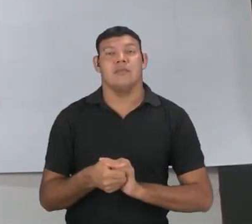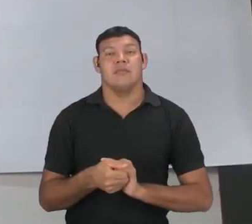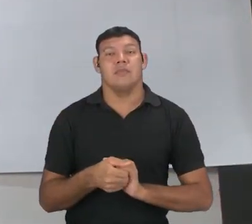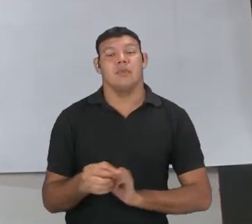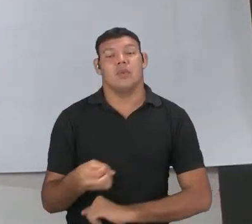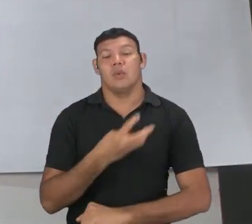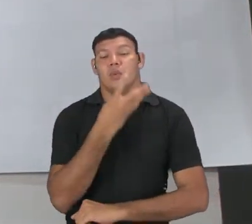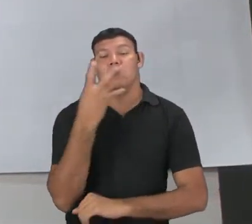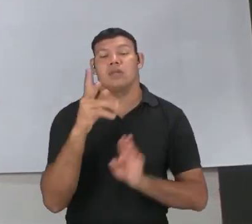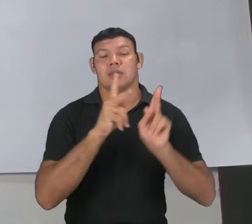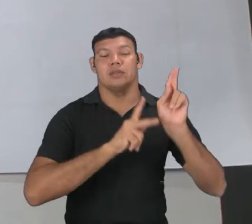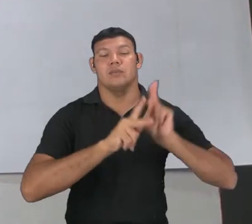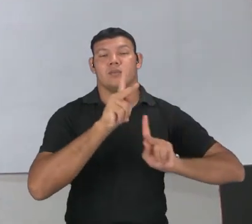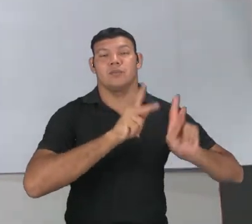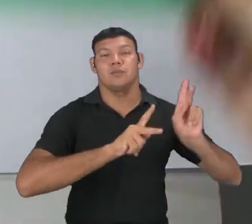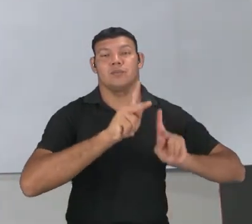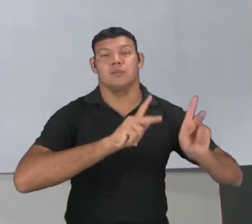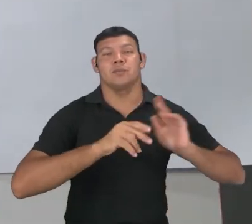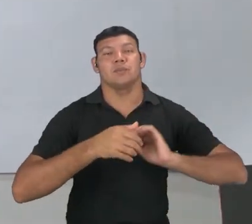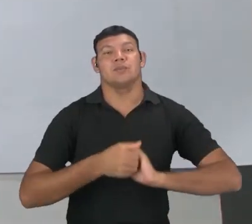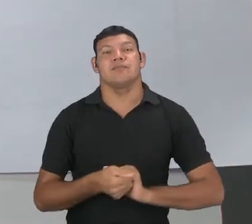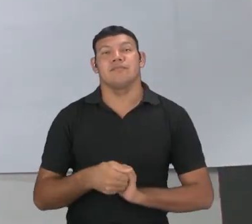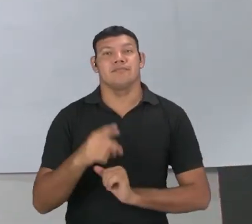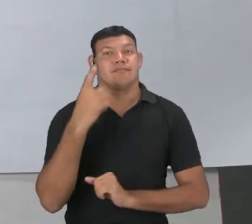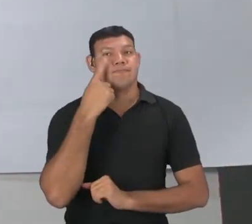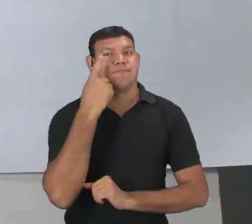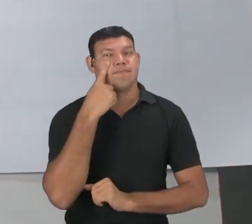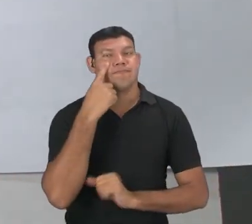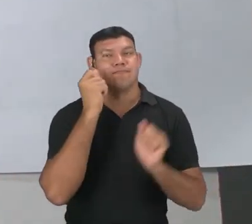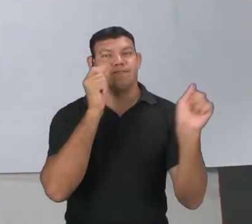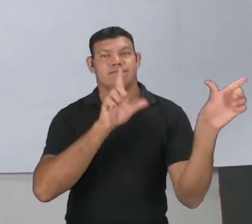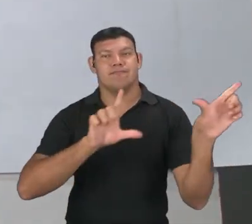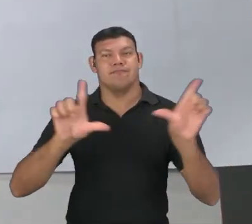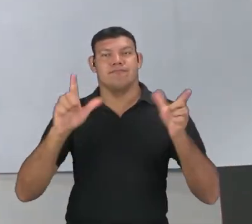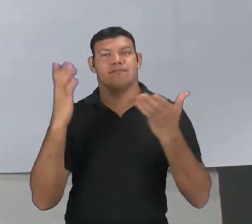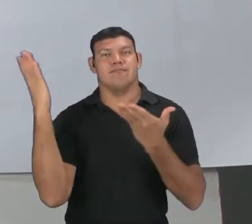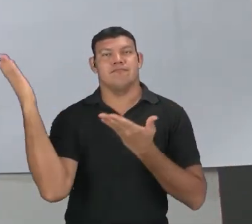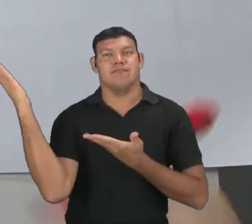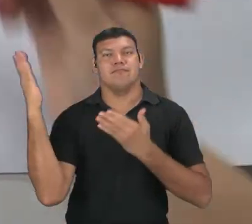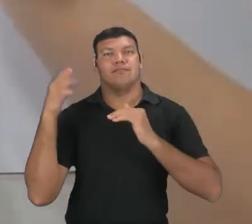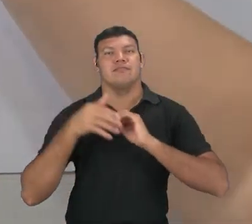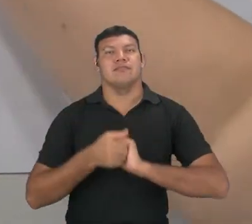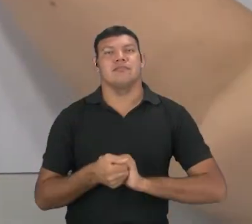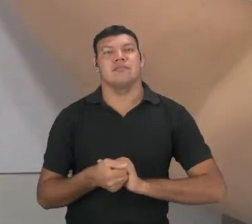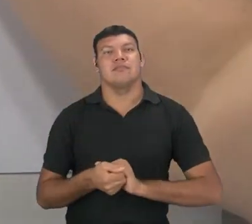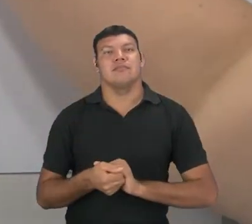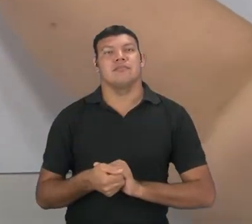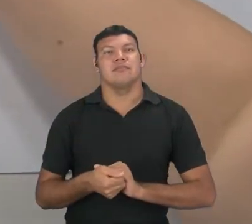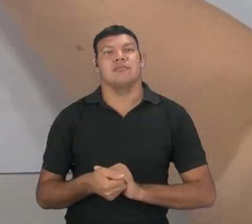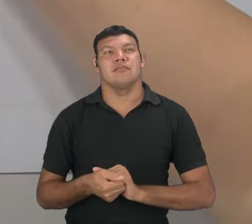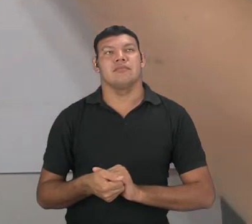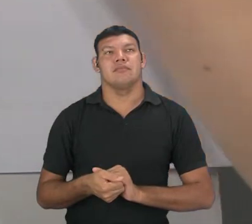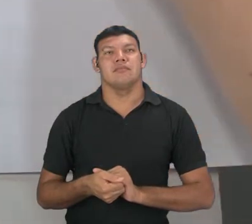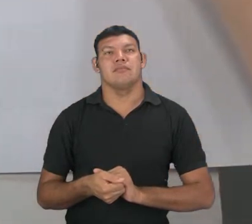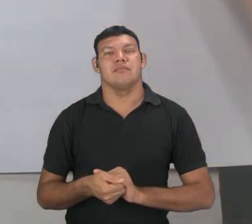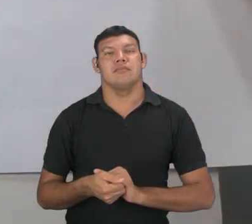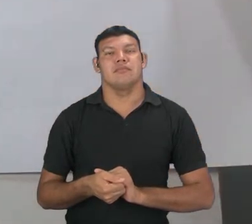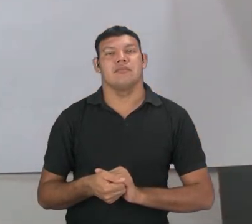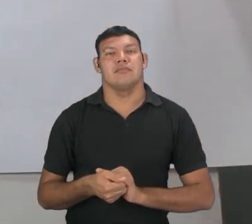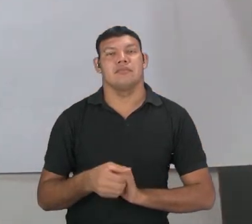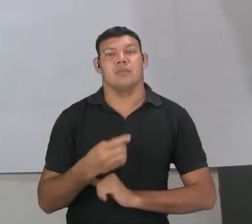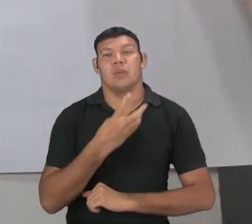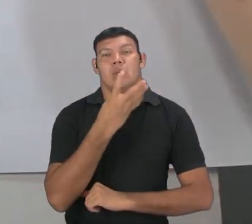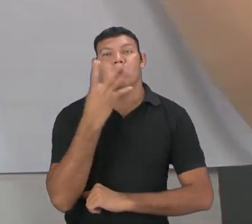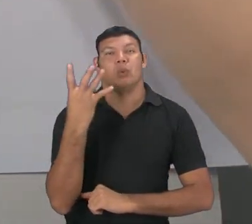da quantidade dessa população, né? Olha as informações que nós temos aqui, né? Aqui a quantidade